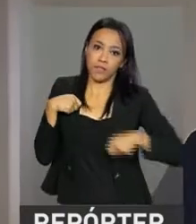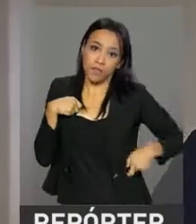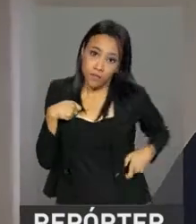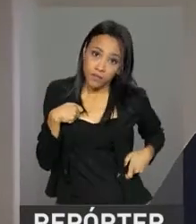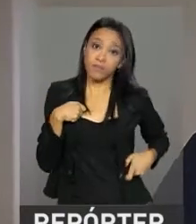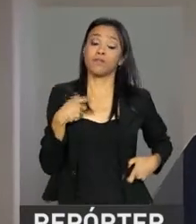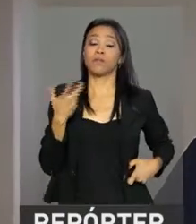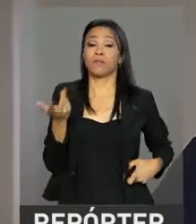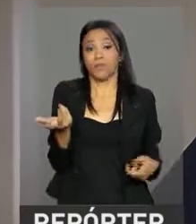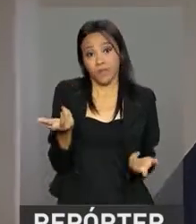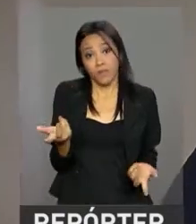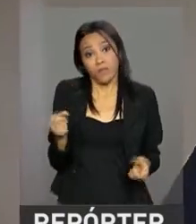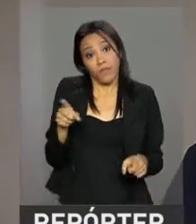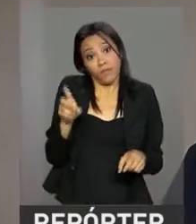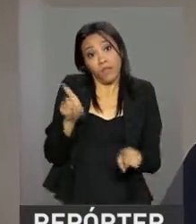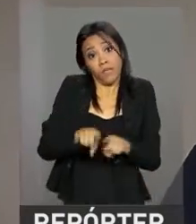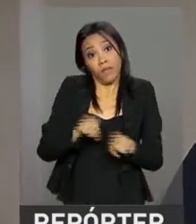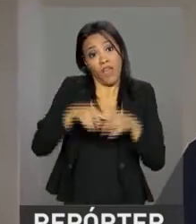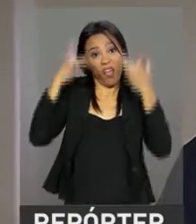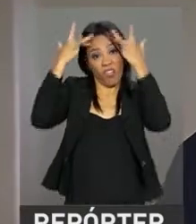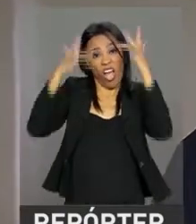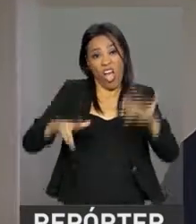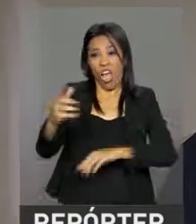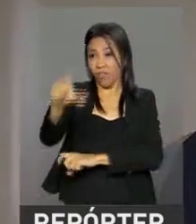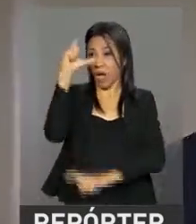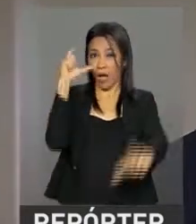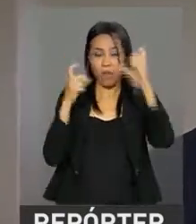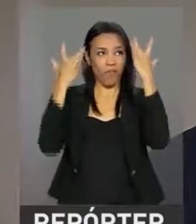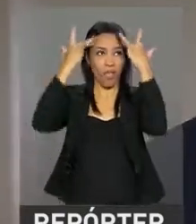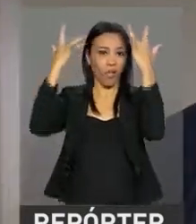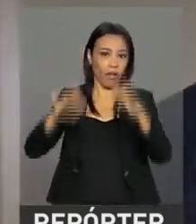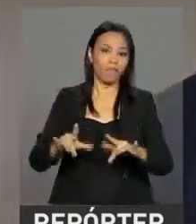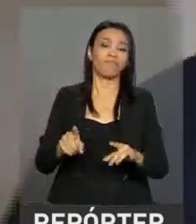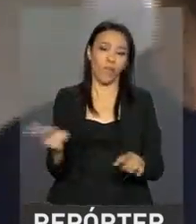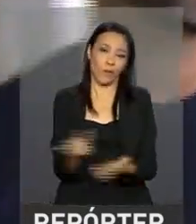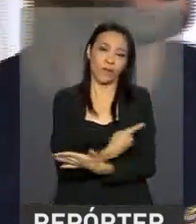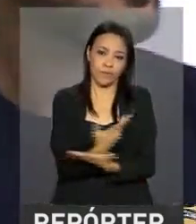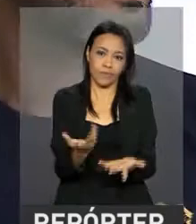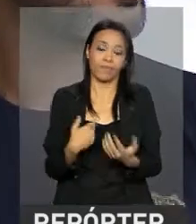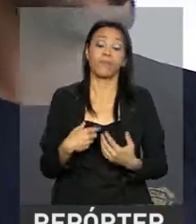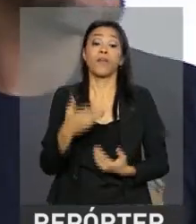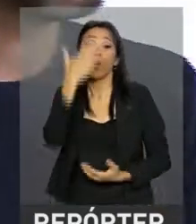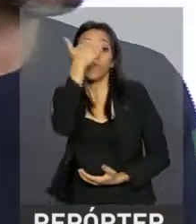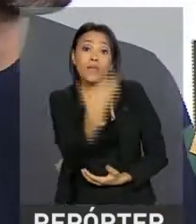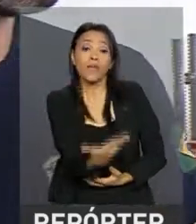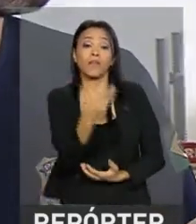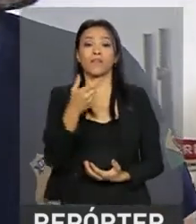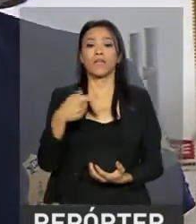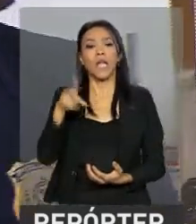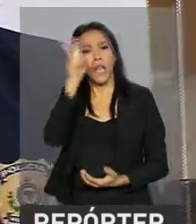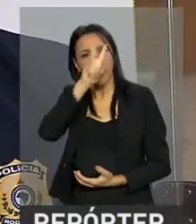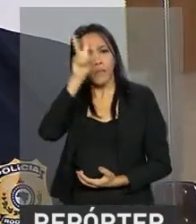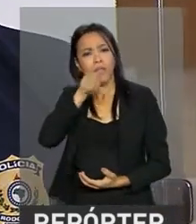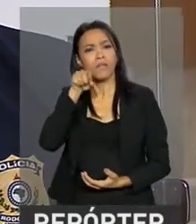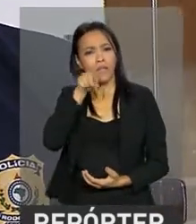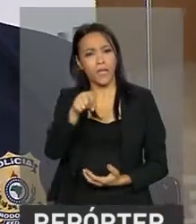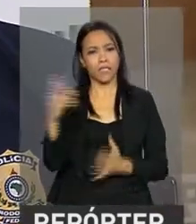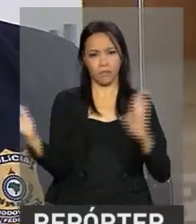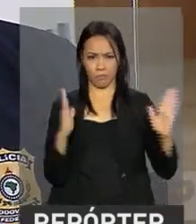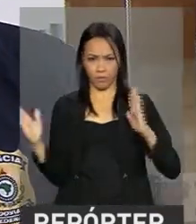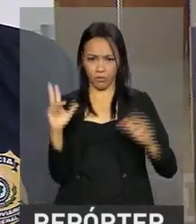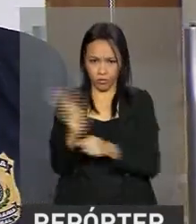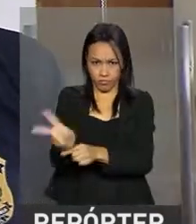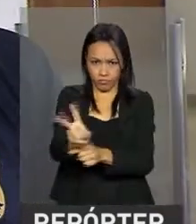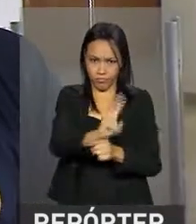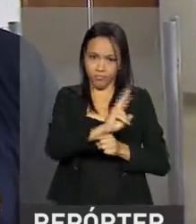E as próprias a desobediência geral às regras de trânsito. Obrigado, porta-voz. Lembrando que a Operação Rodovida da Polícia